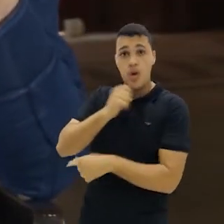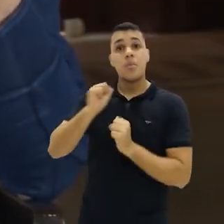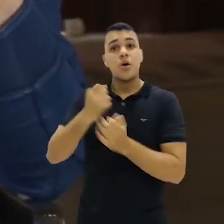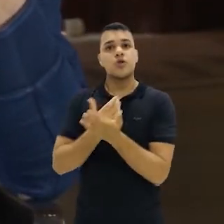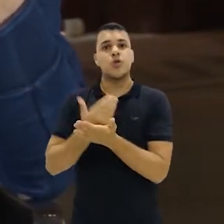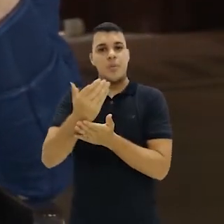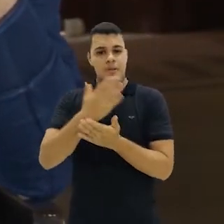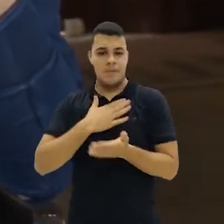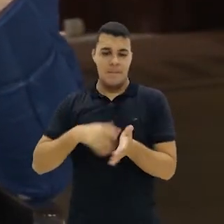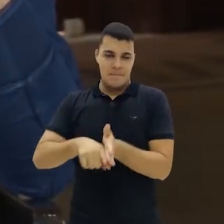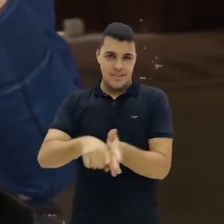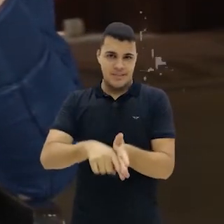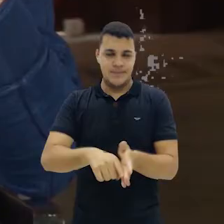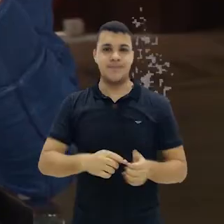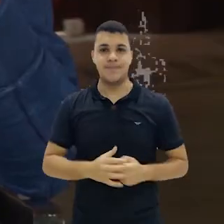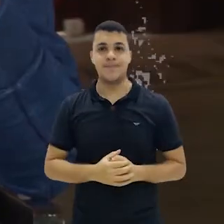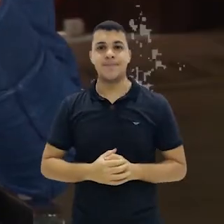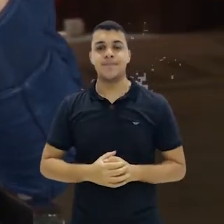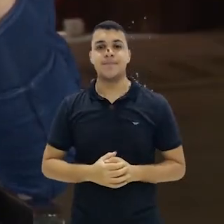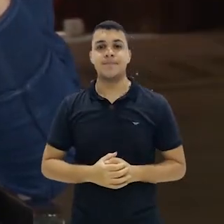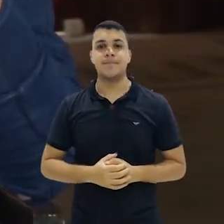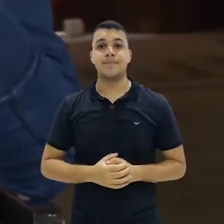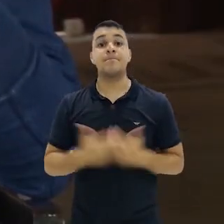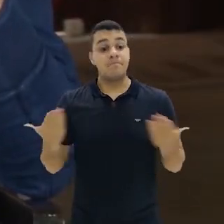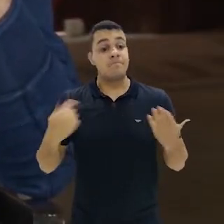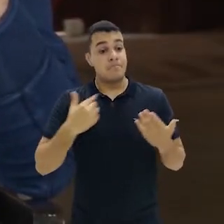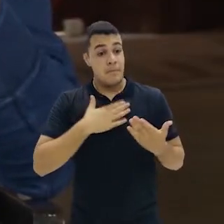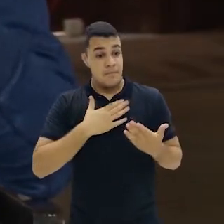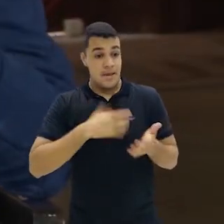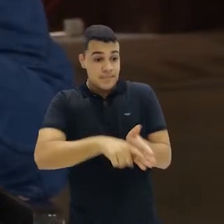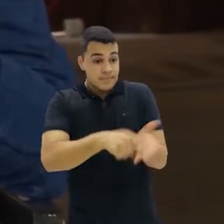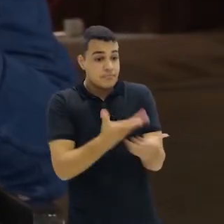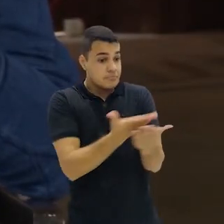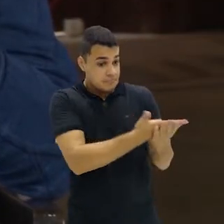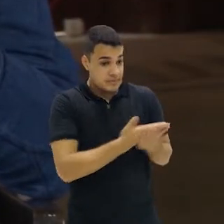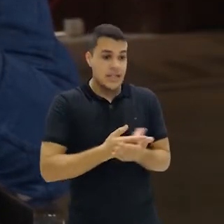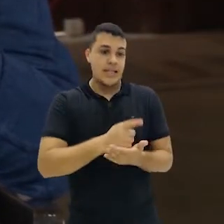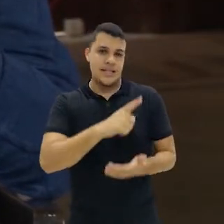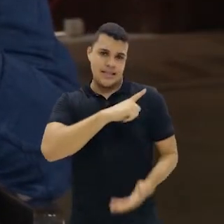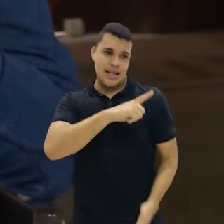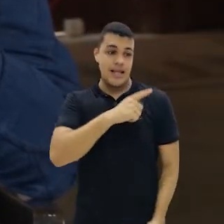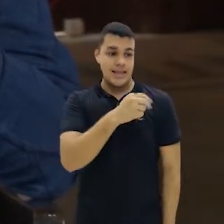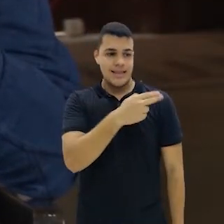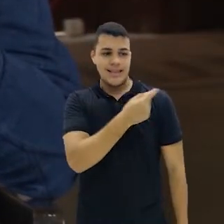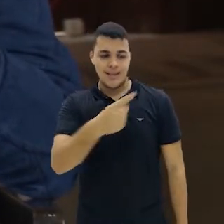não concorrente, que alguns autores chamam de retrospectivos,